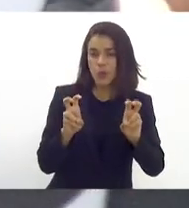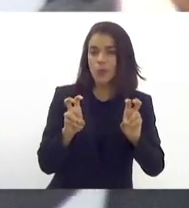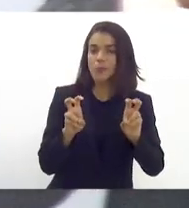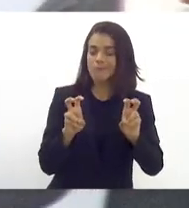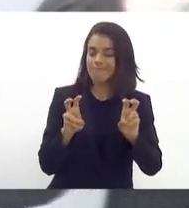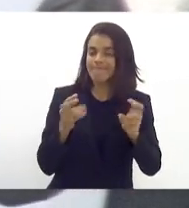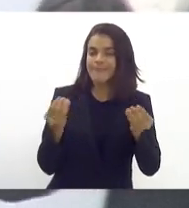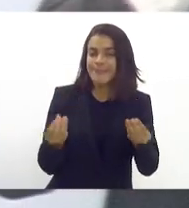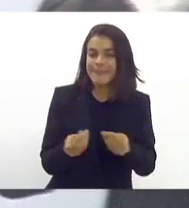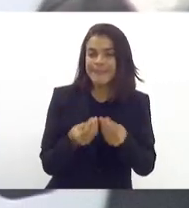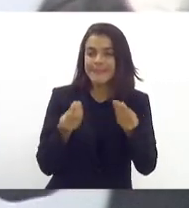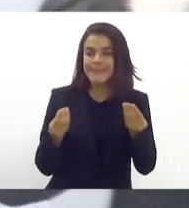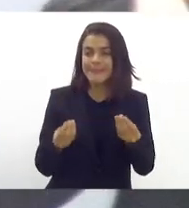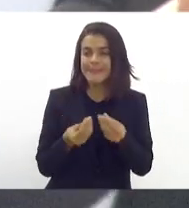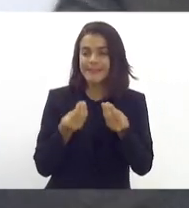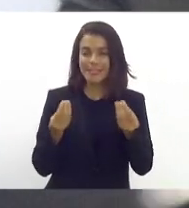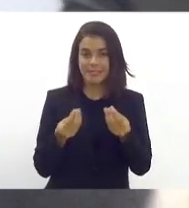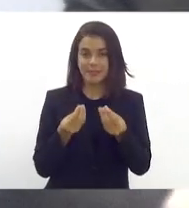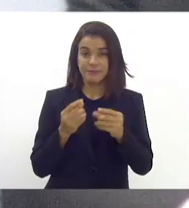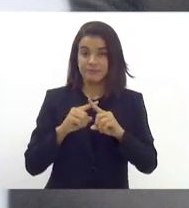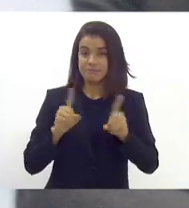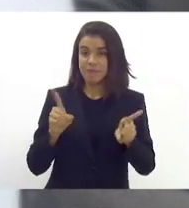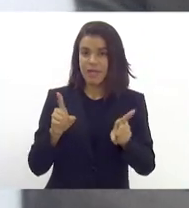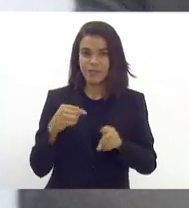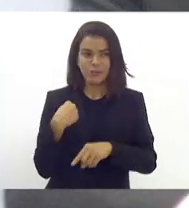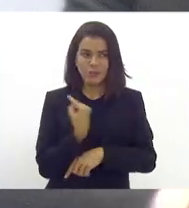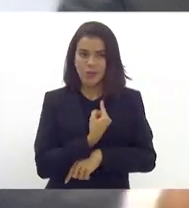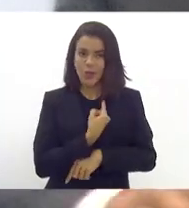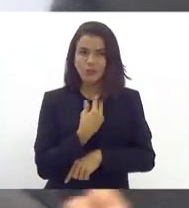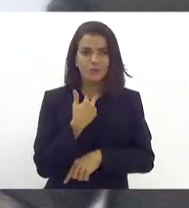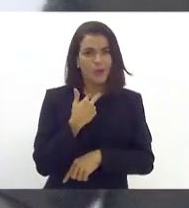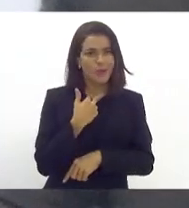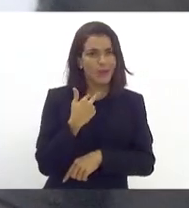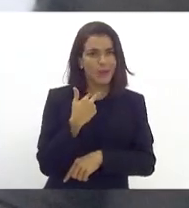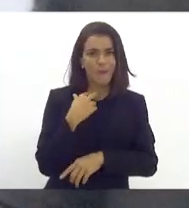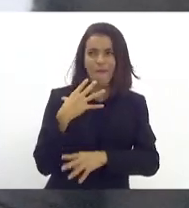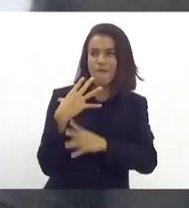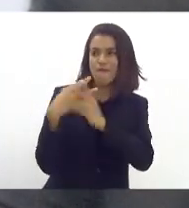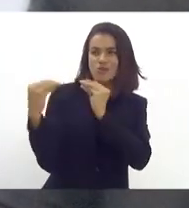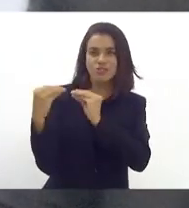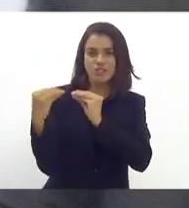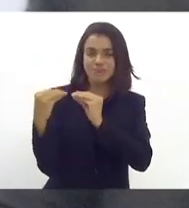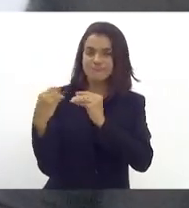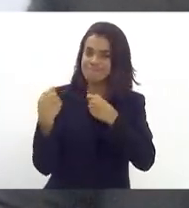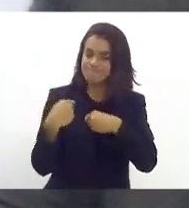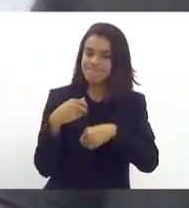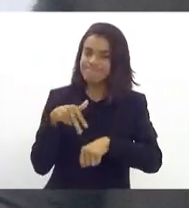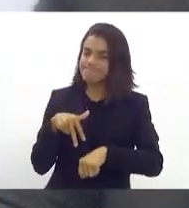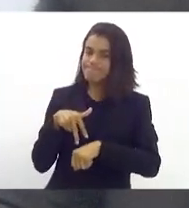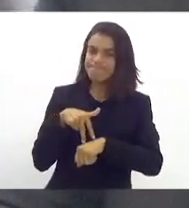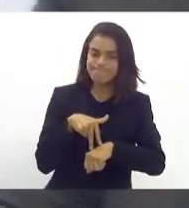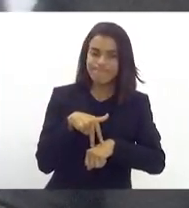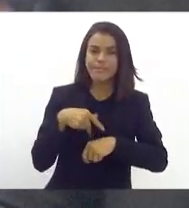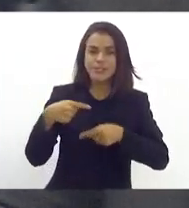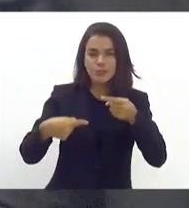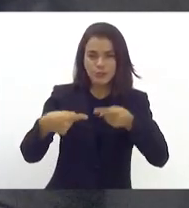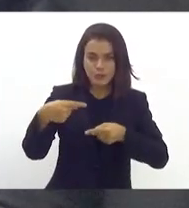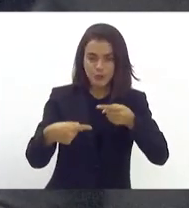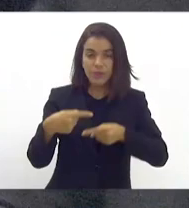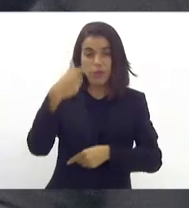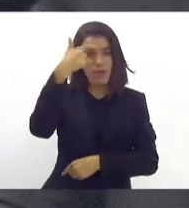delicado mas que nós não podemos nos furtar a discutir Quem me conhece sabe que eu sou uma pessoa do